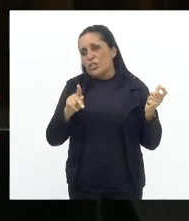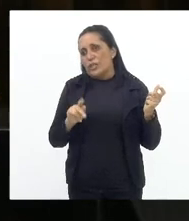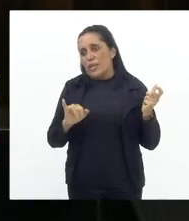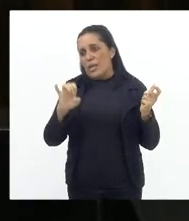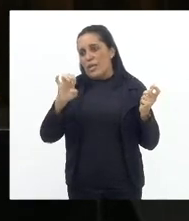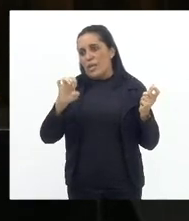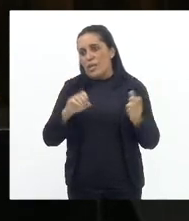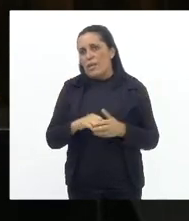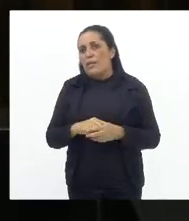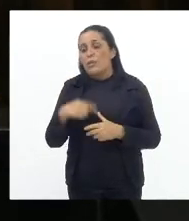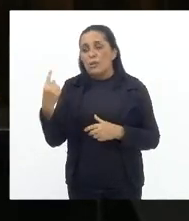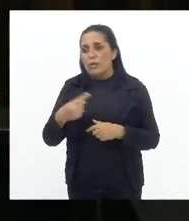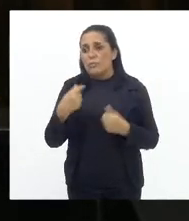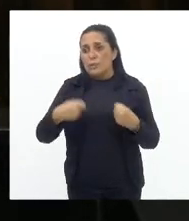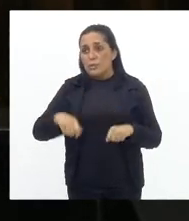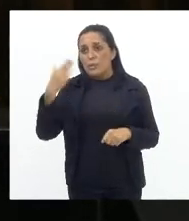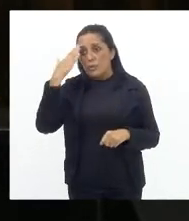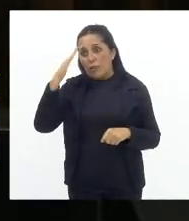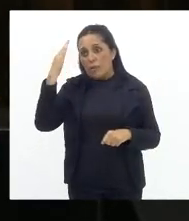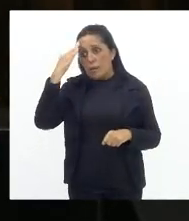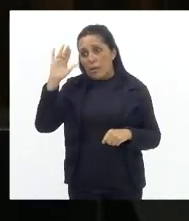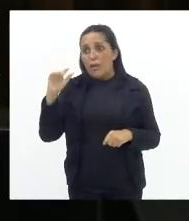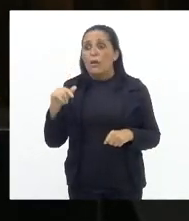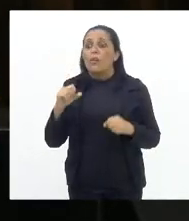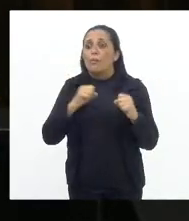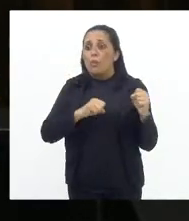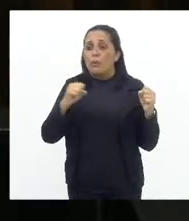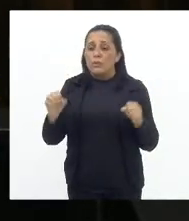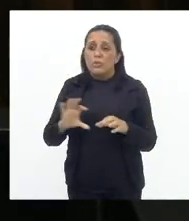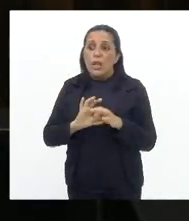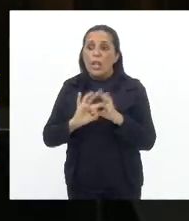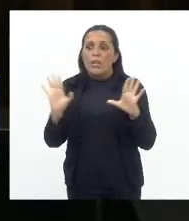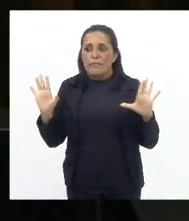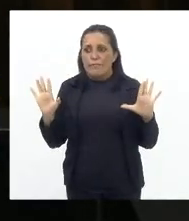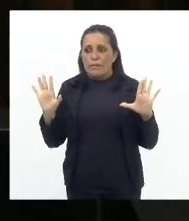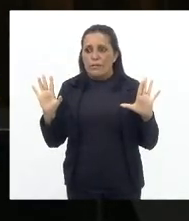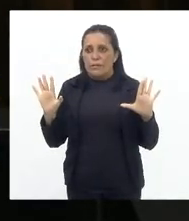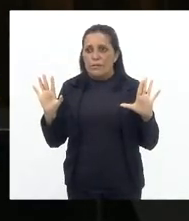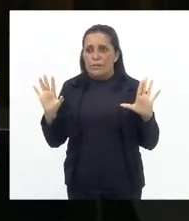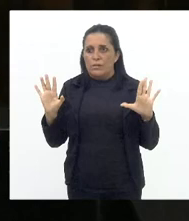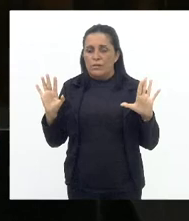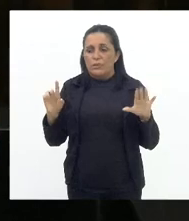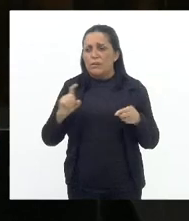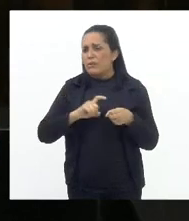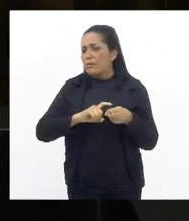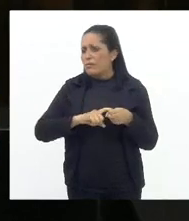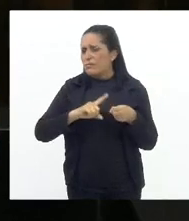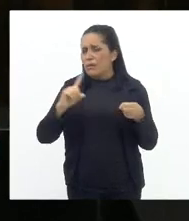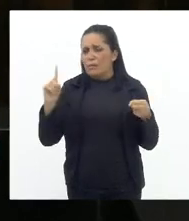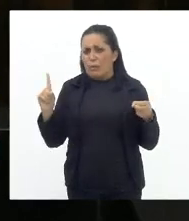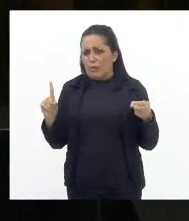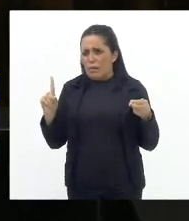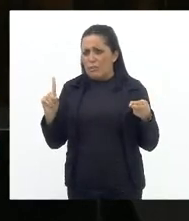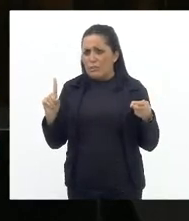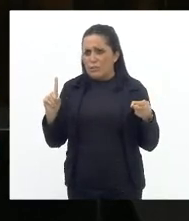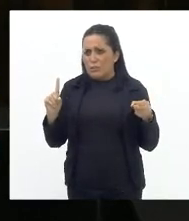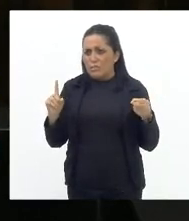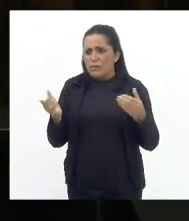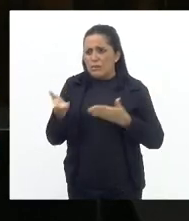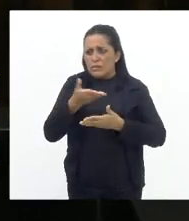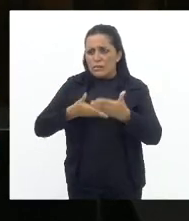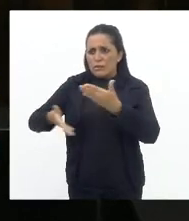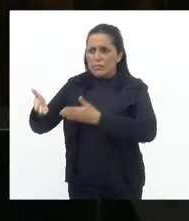todas a gente precisa entender que os poderes são livres e independentes e